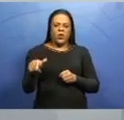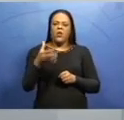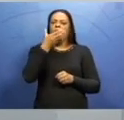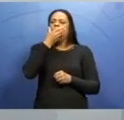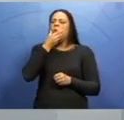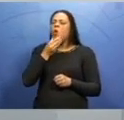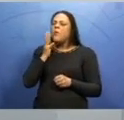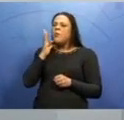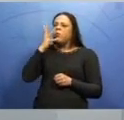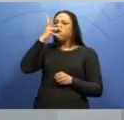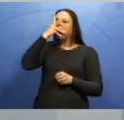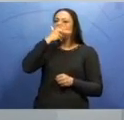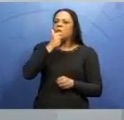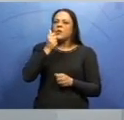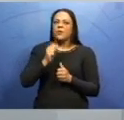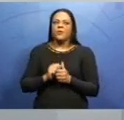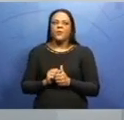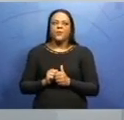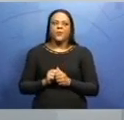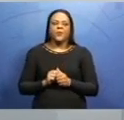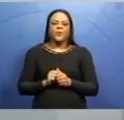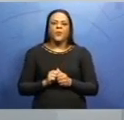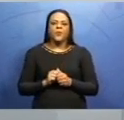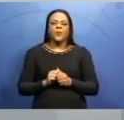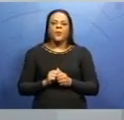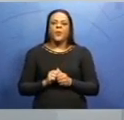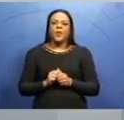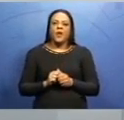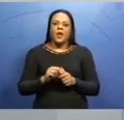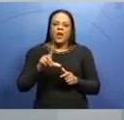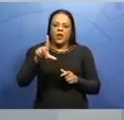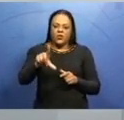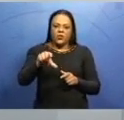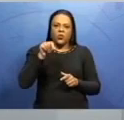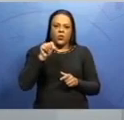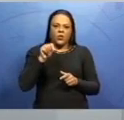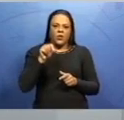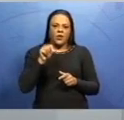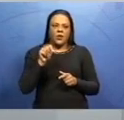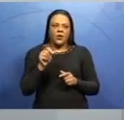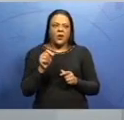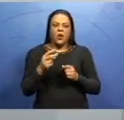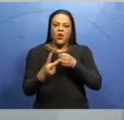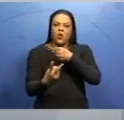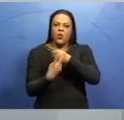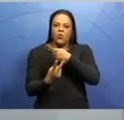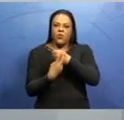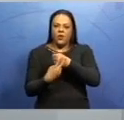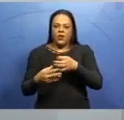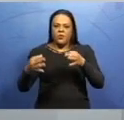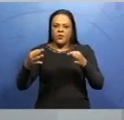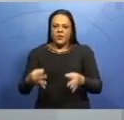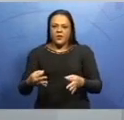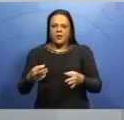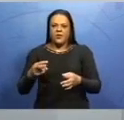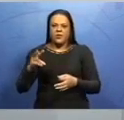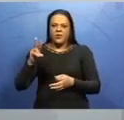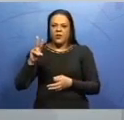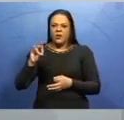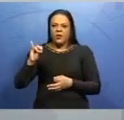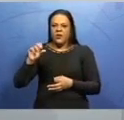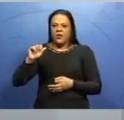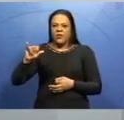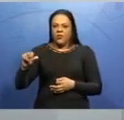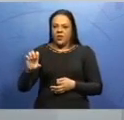Assinale em que pessoa o verbo flexiona corretamente. Viajei. Quem viajou? Tu,